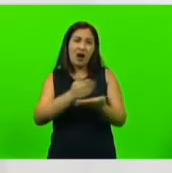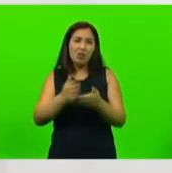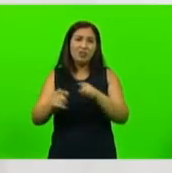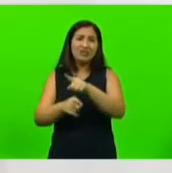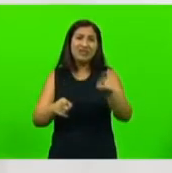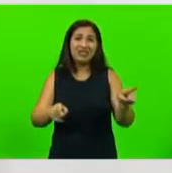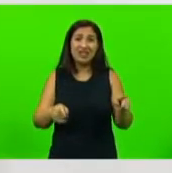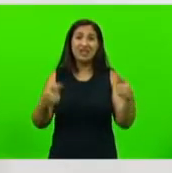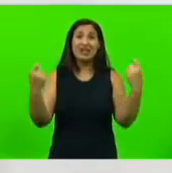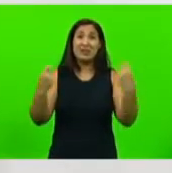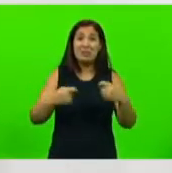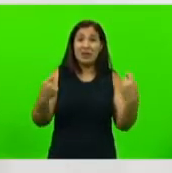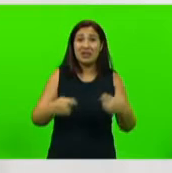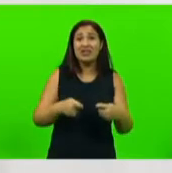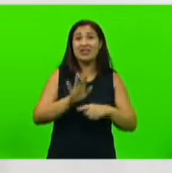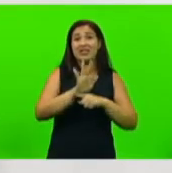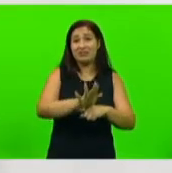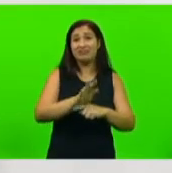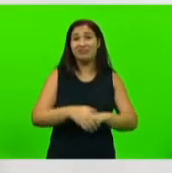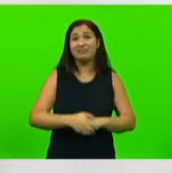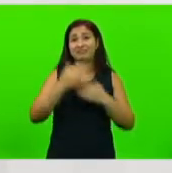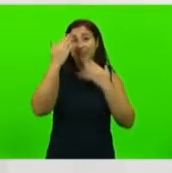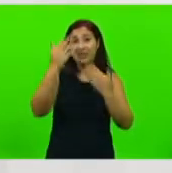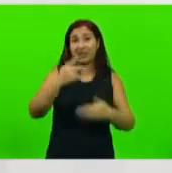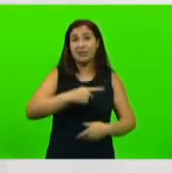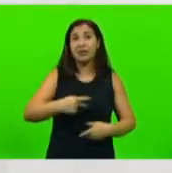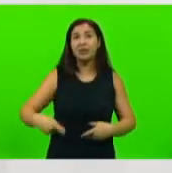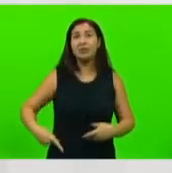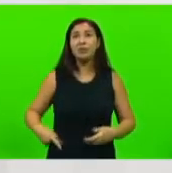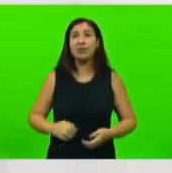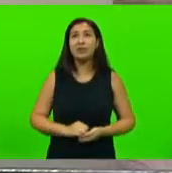por parte do governo do Estado. Obrigado, presidente.